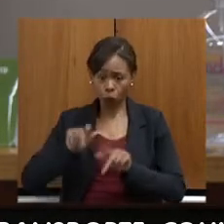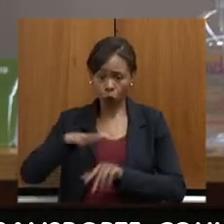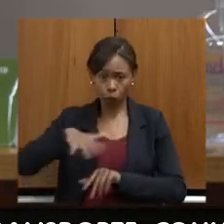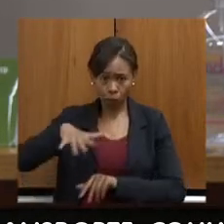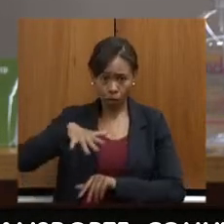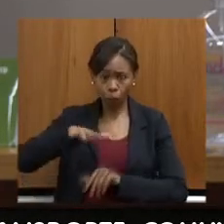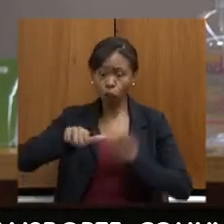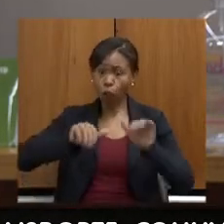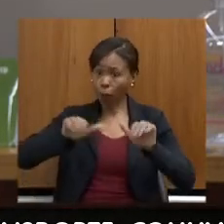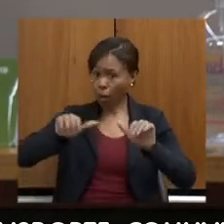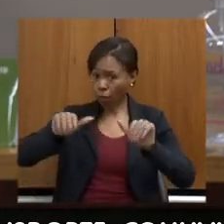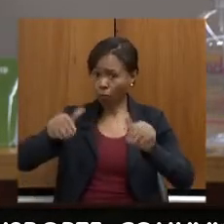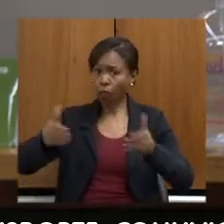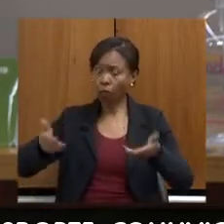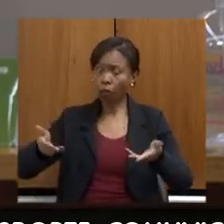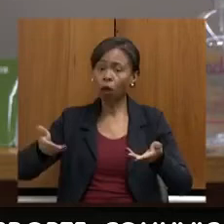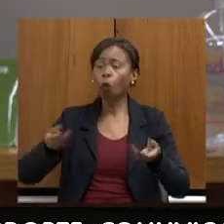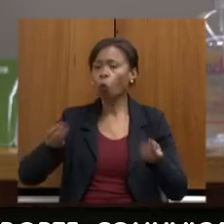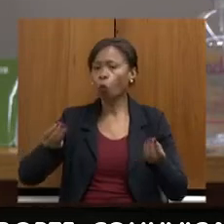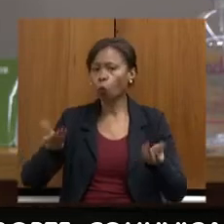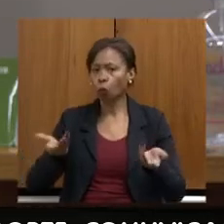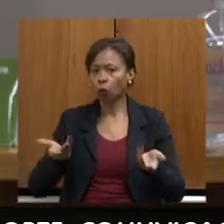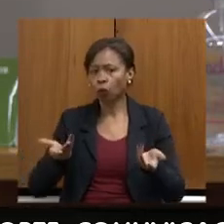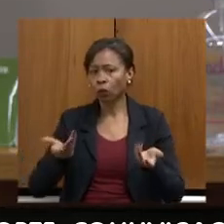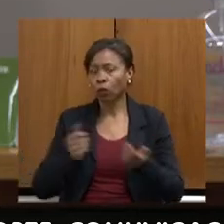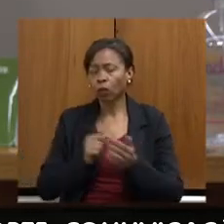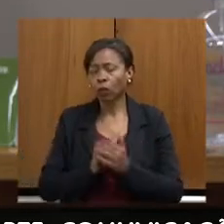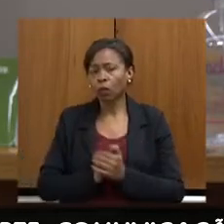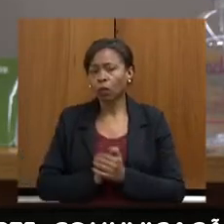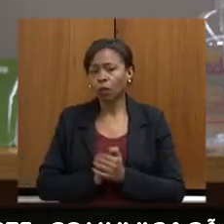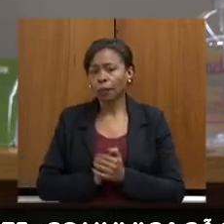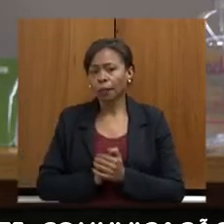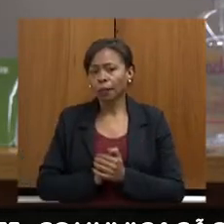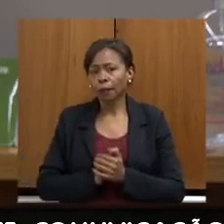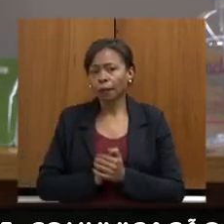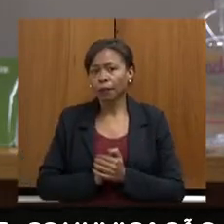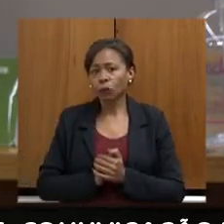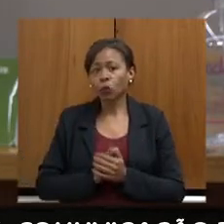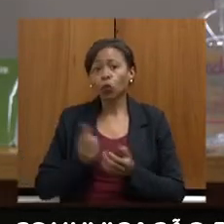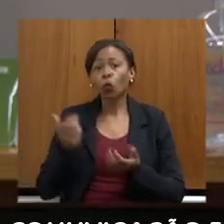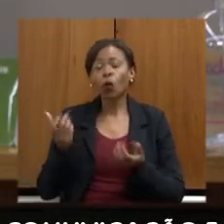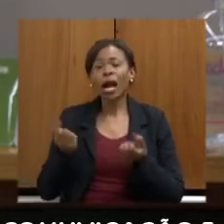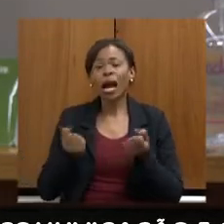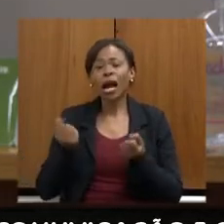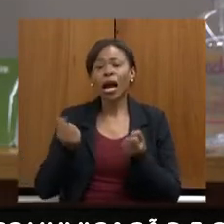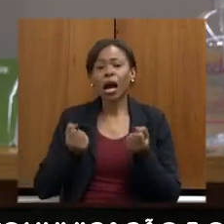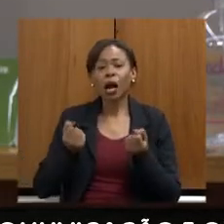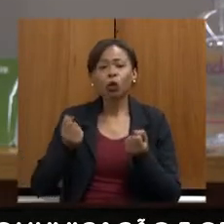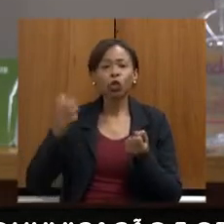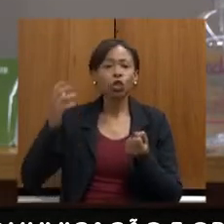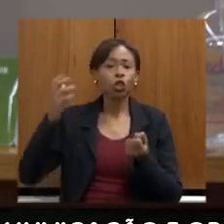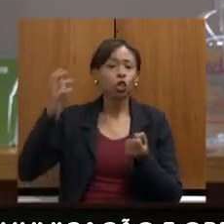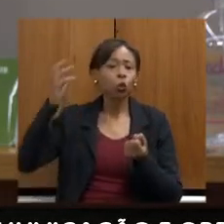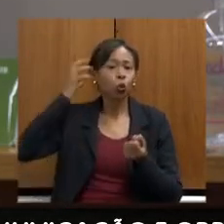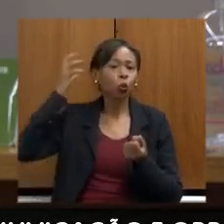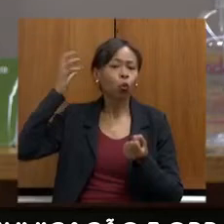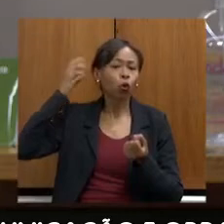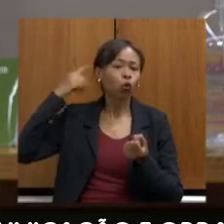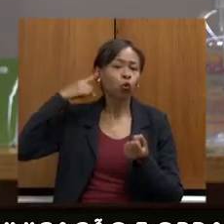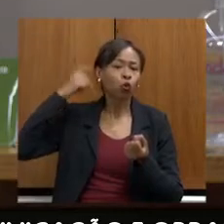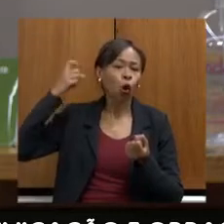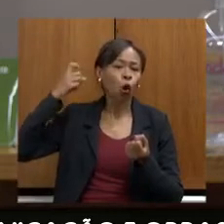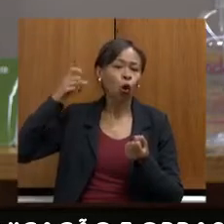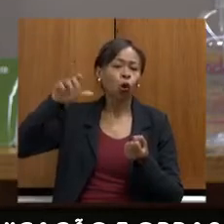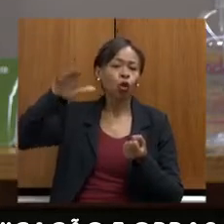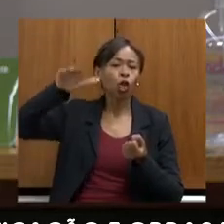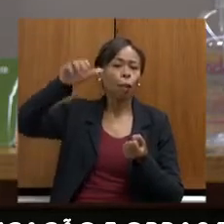meio de um do carro de som houve a convocação por meio